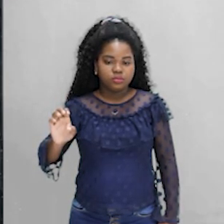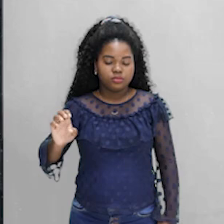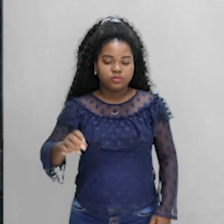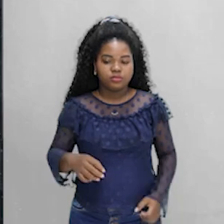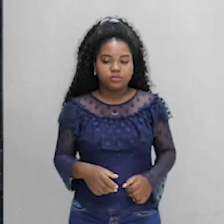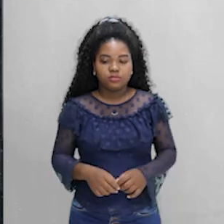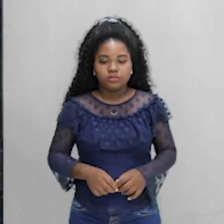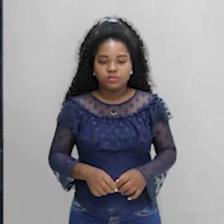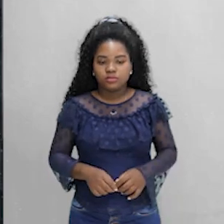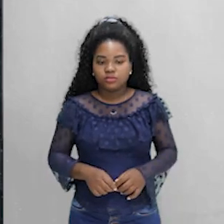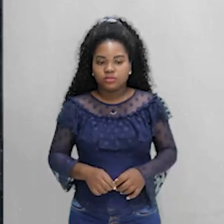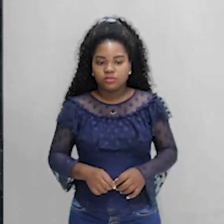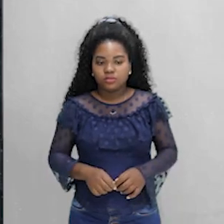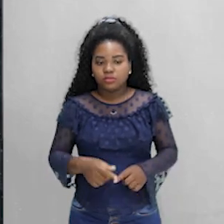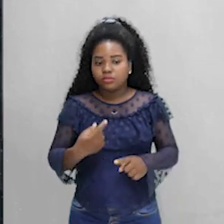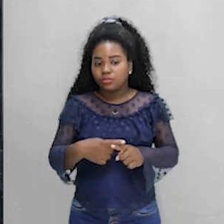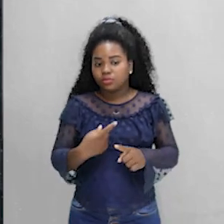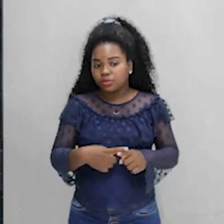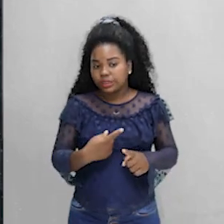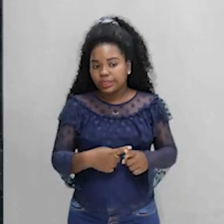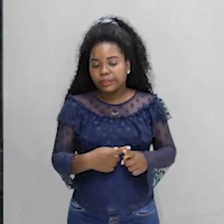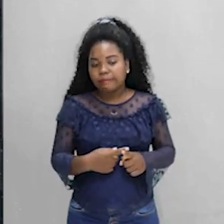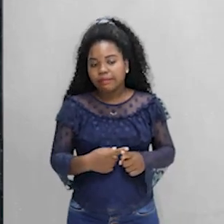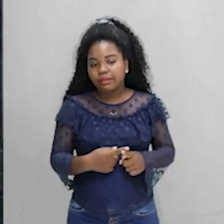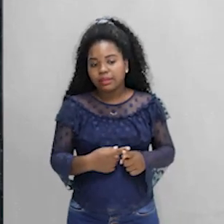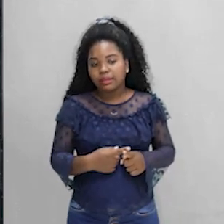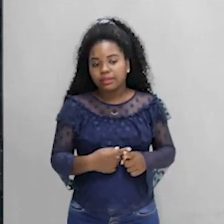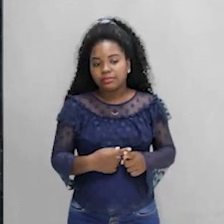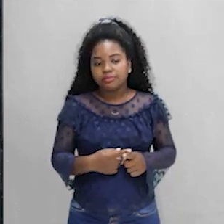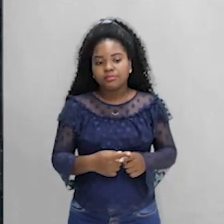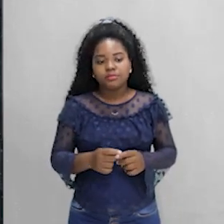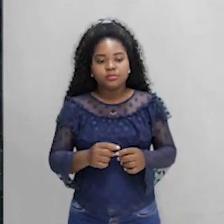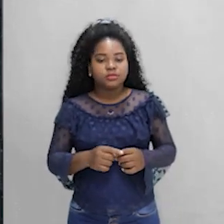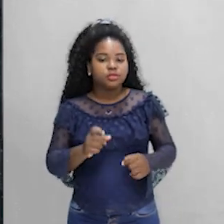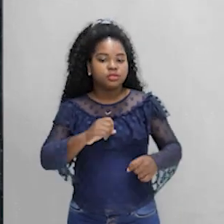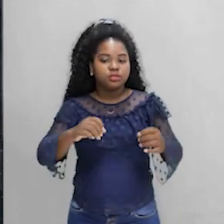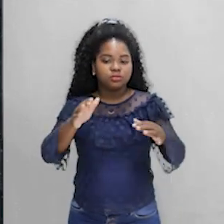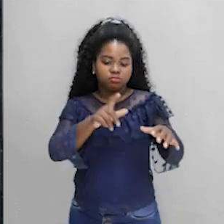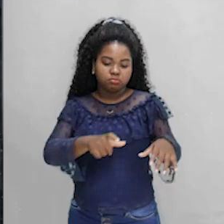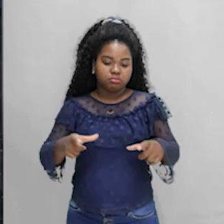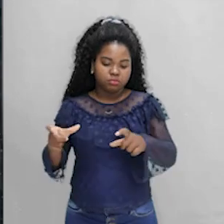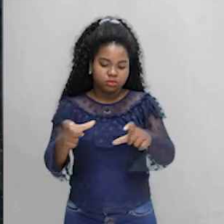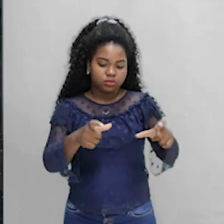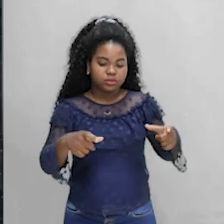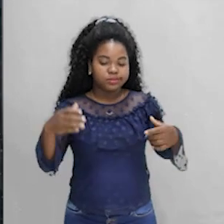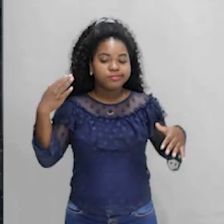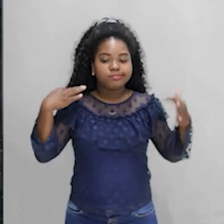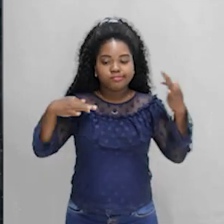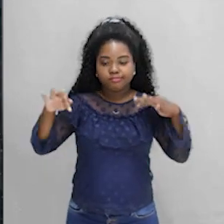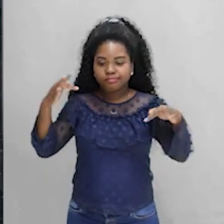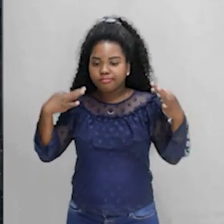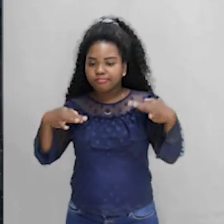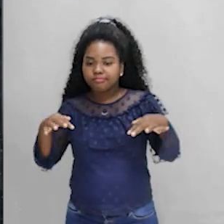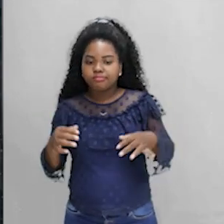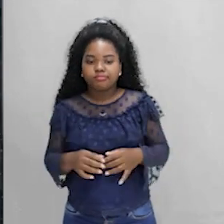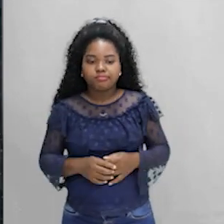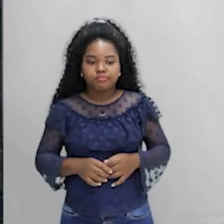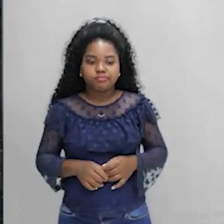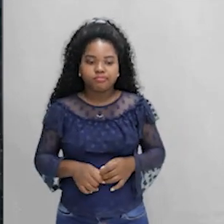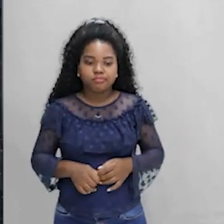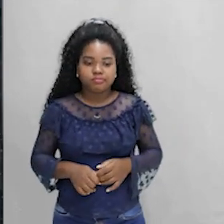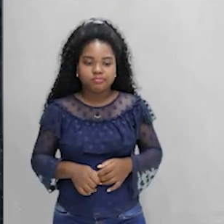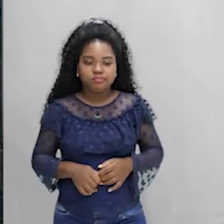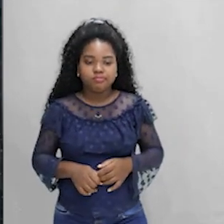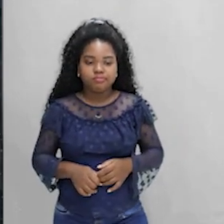encontram. Por que tem uma questão falando de ponto turístico? Porque lá atrás tem um pedaço da torre, né? Da Torre Eiffel.